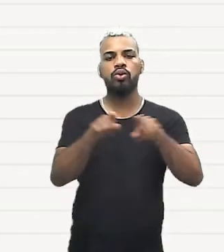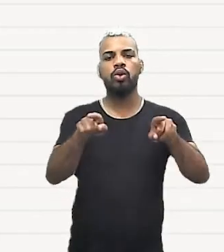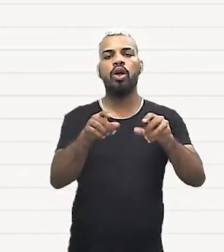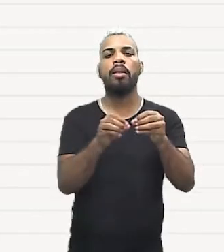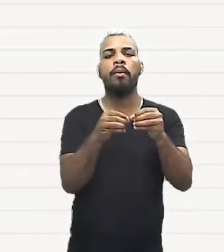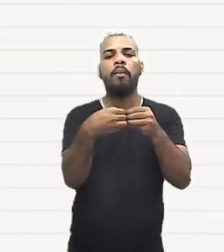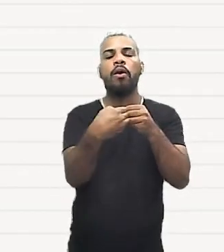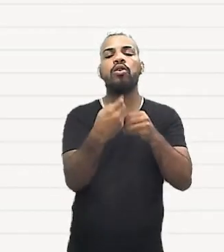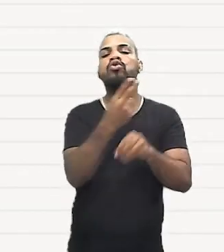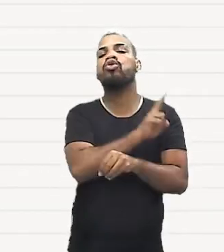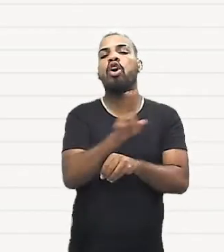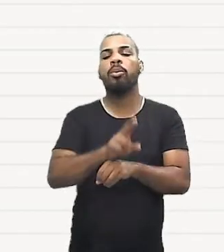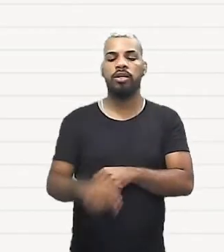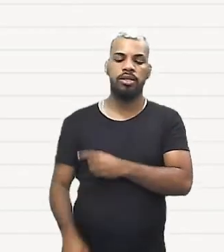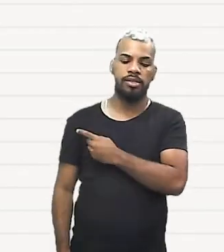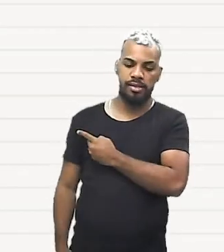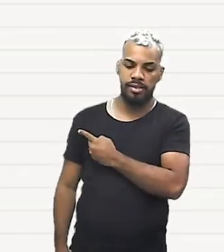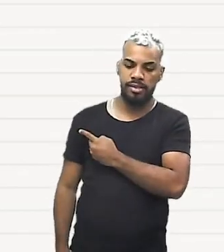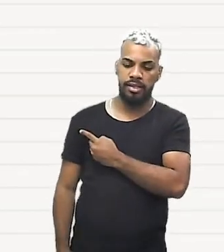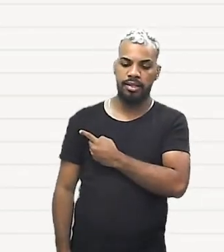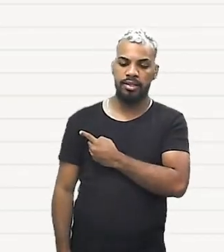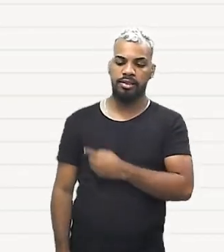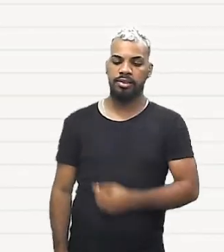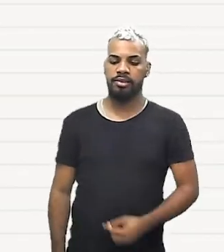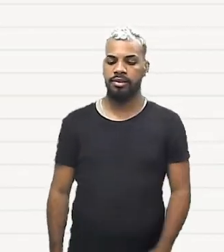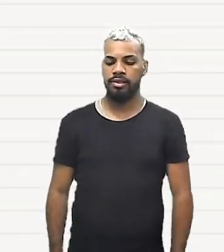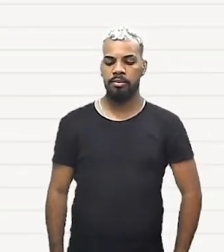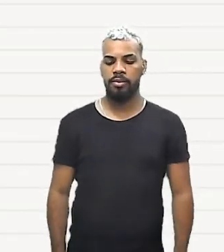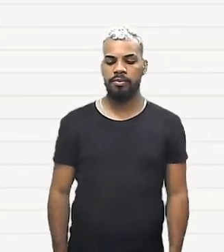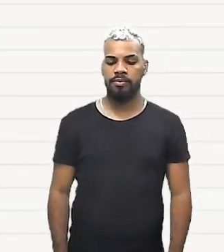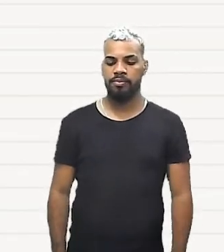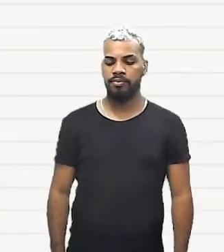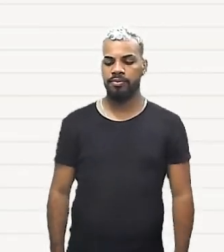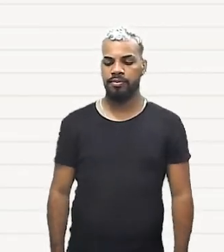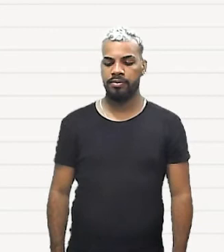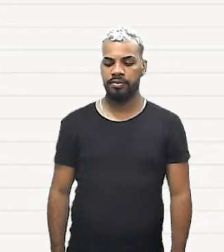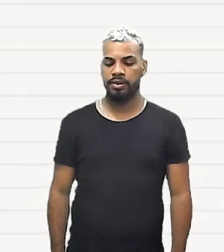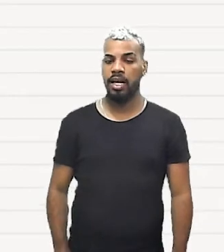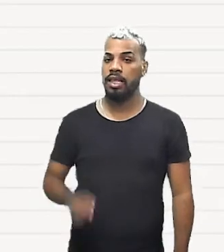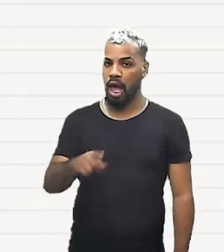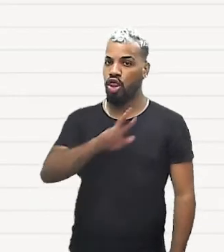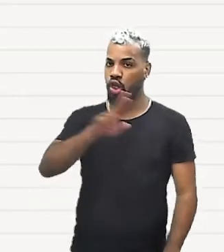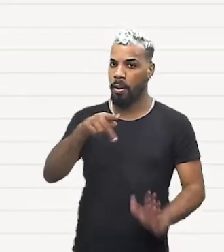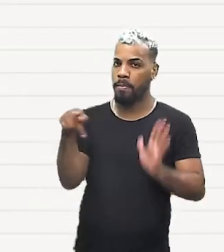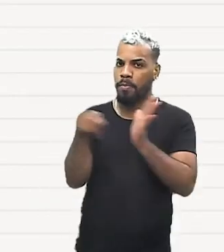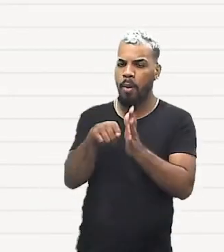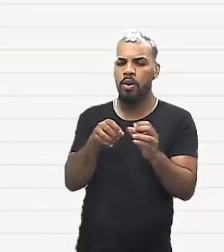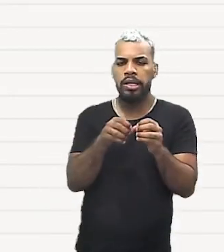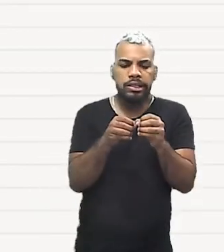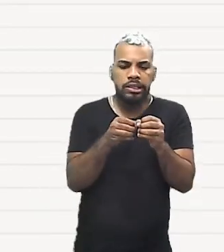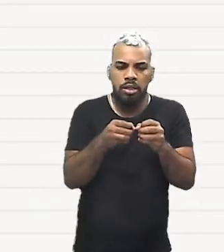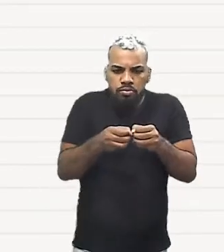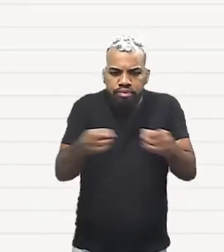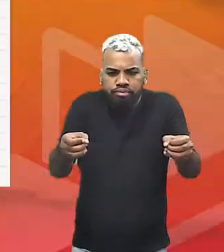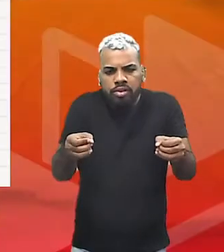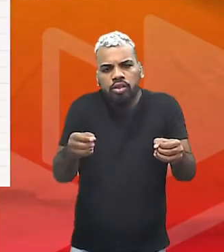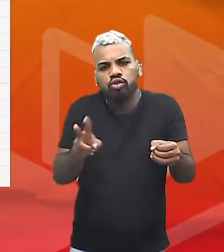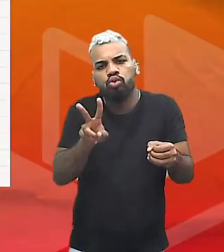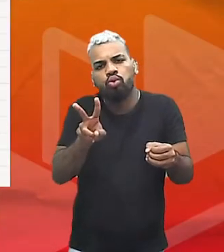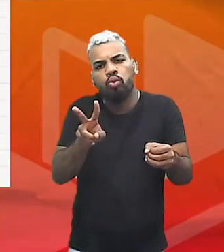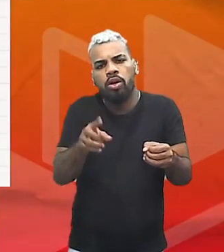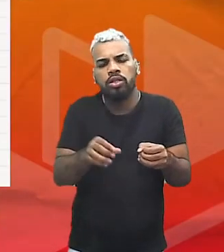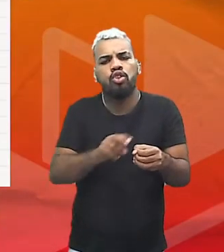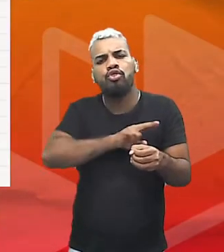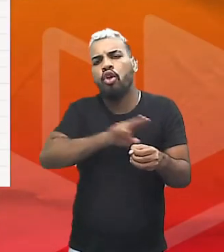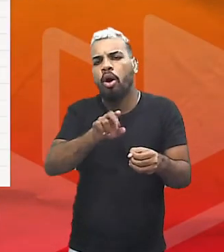cuidado com isso e eu vou ter o piruvato aqui André eu não lembro o que é piruvato ei menino